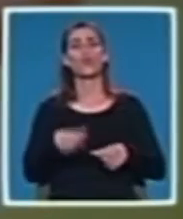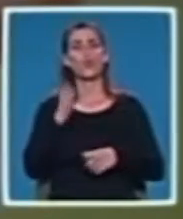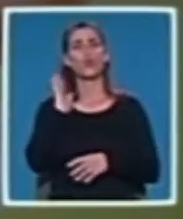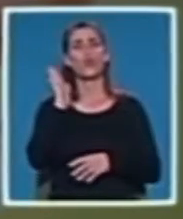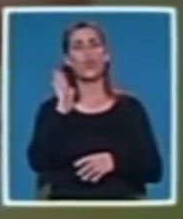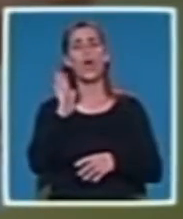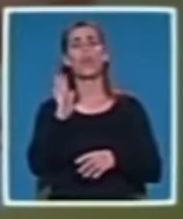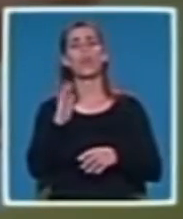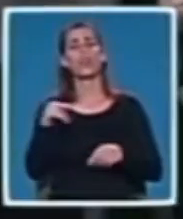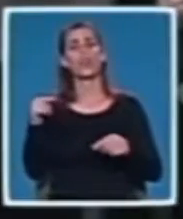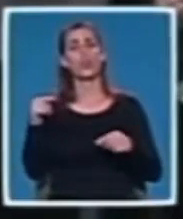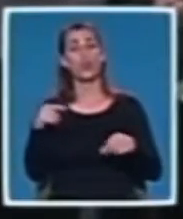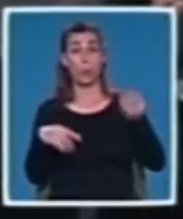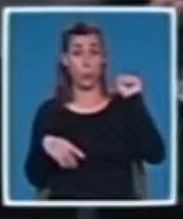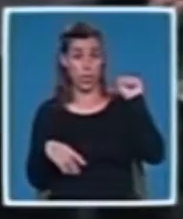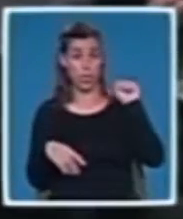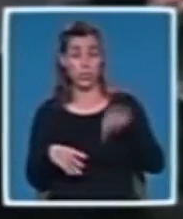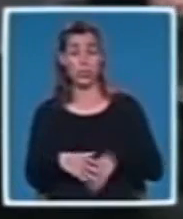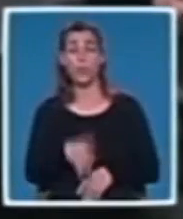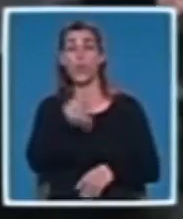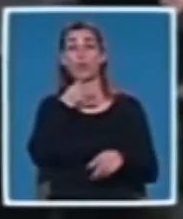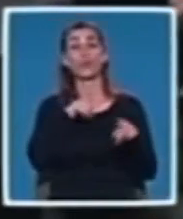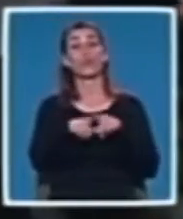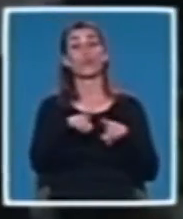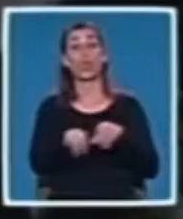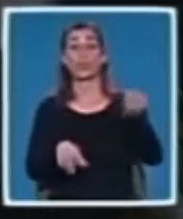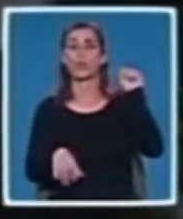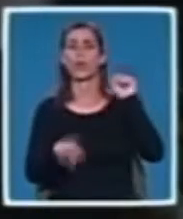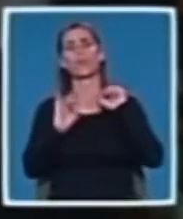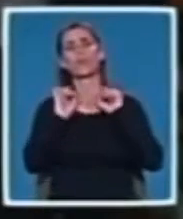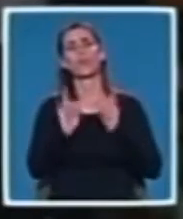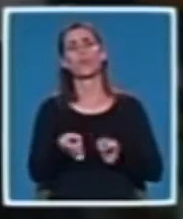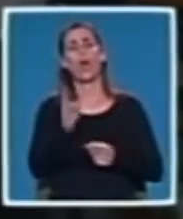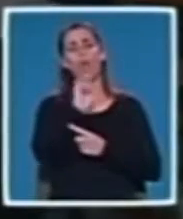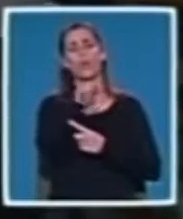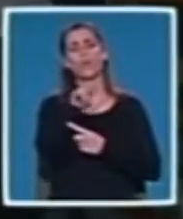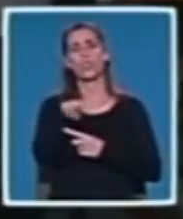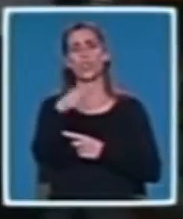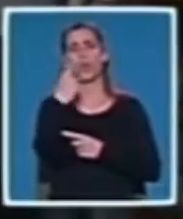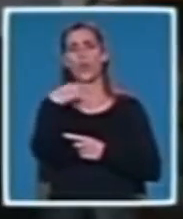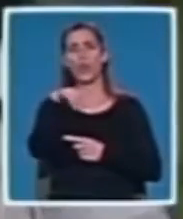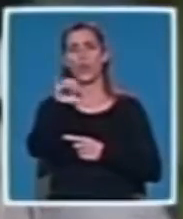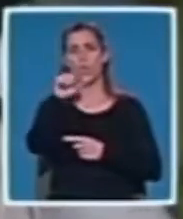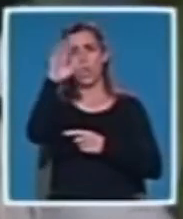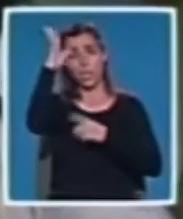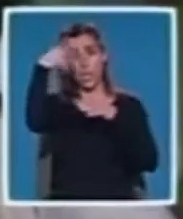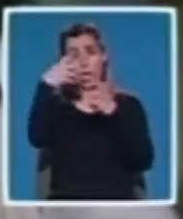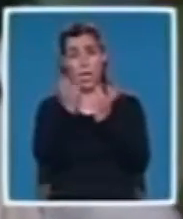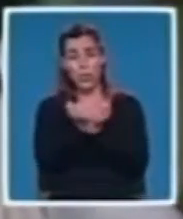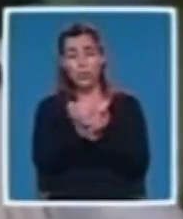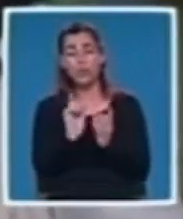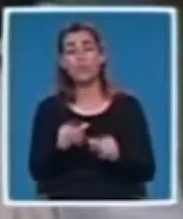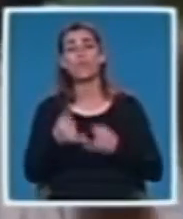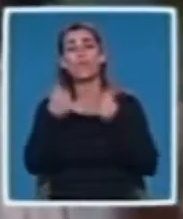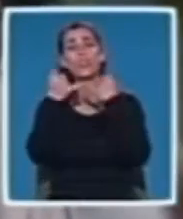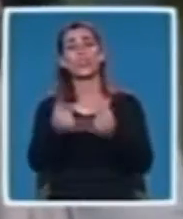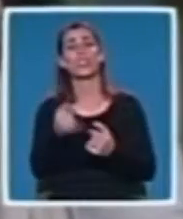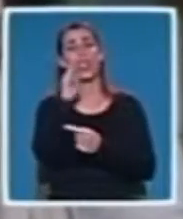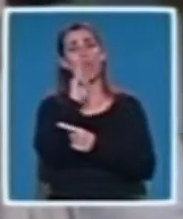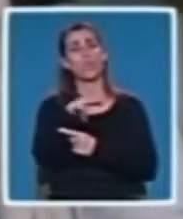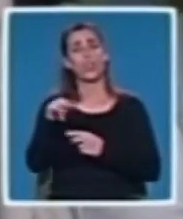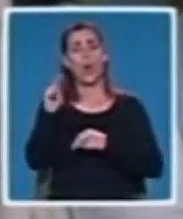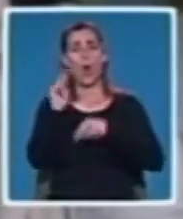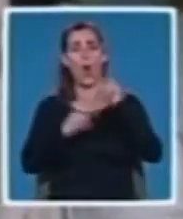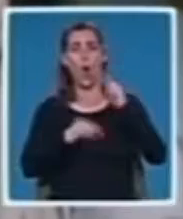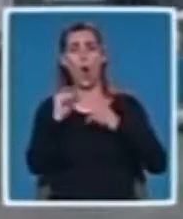do ps os deputados socialistas começaram por visitar a uniqueijo tendo depois seguido para uma visita à obra